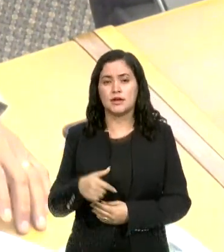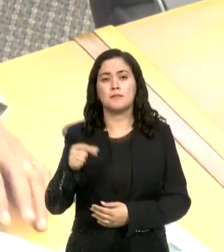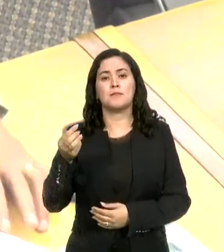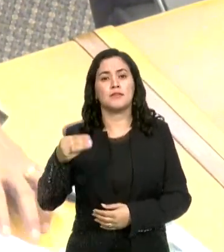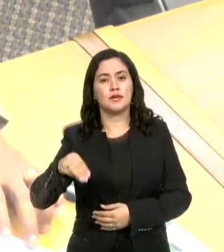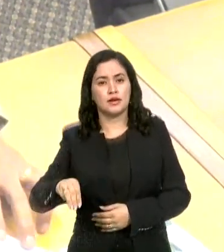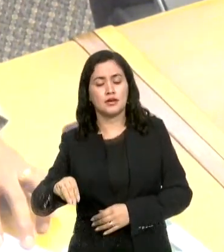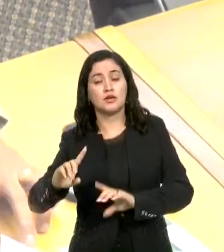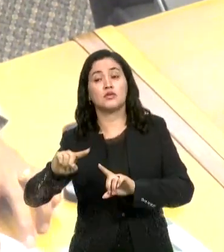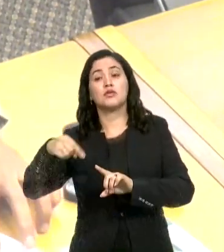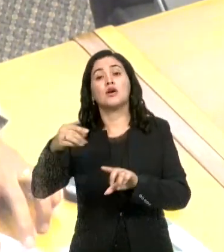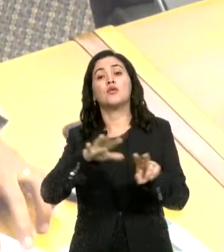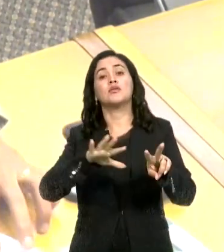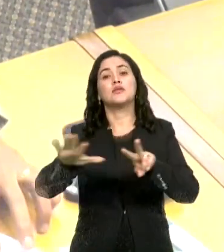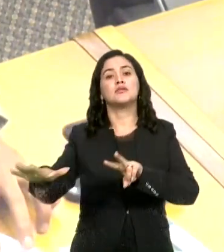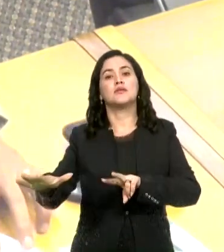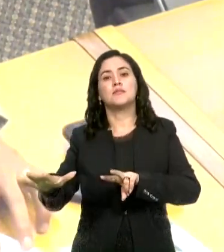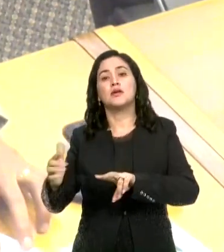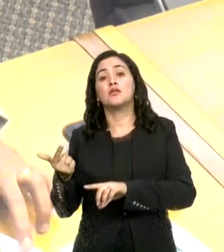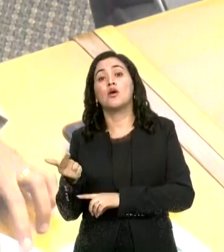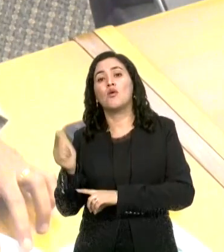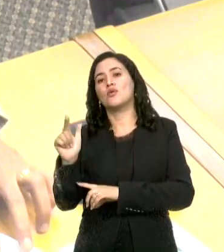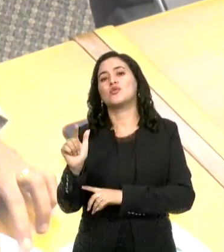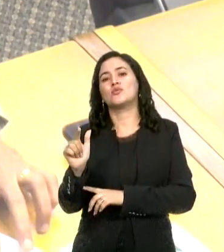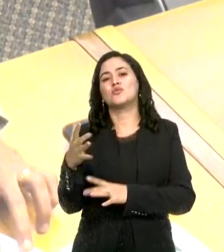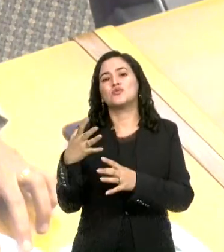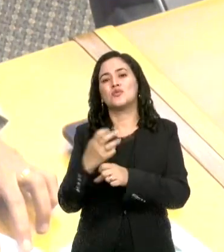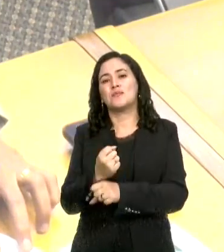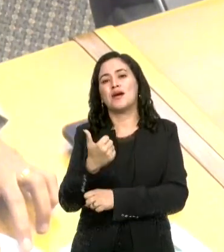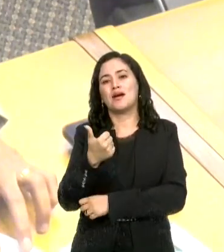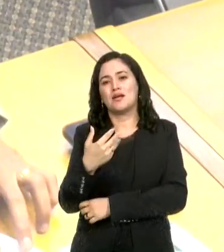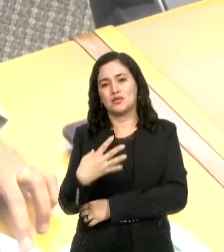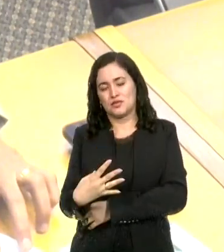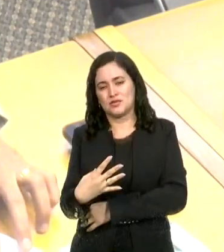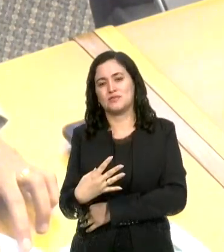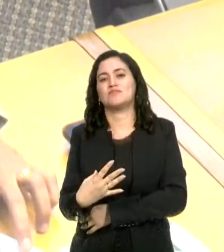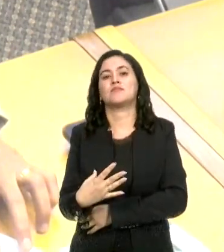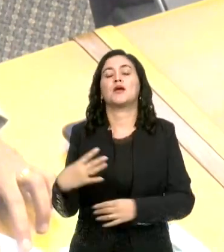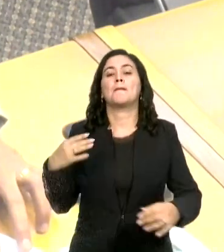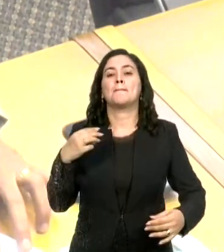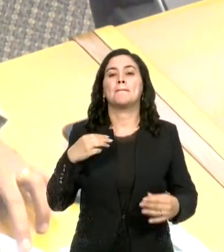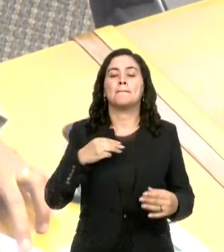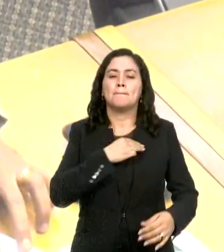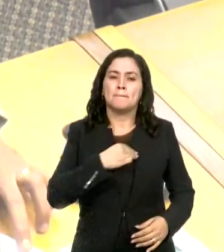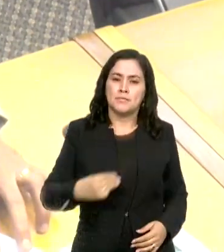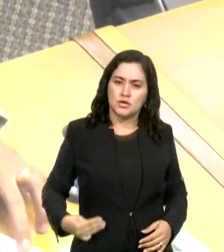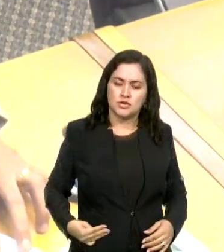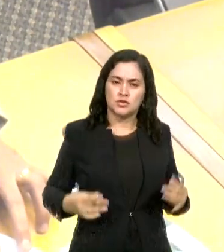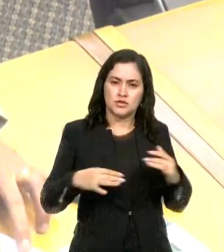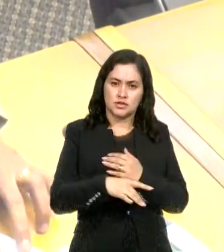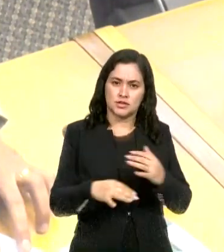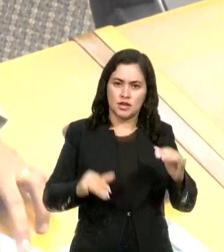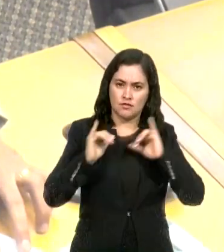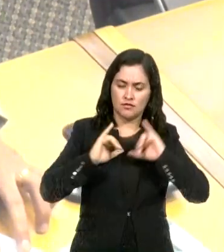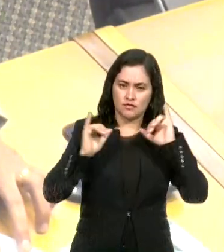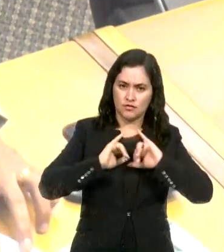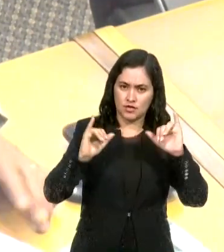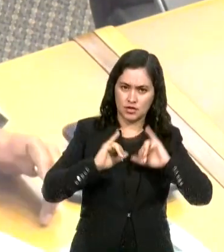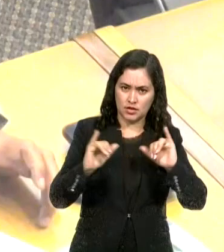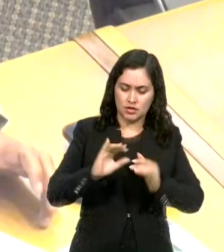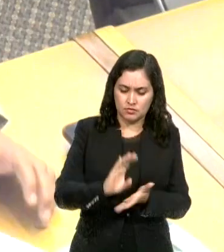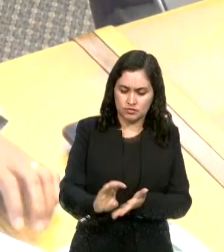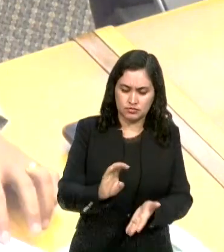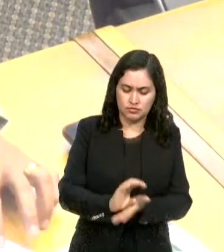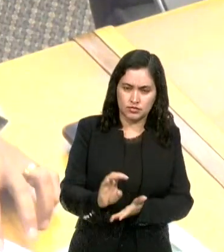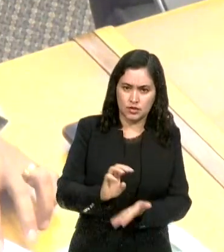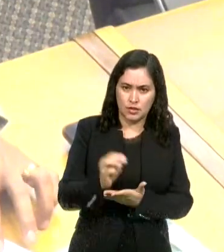cidades não só vai anunciar mais investimento no Maranhão, como início a ordem de serviço